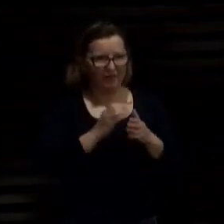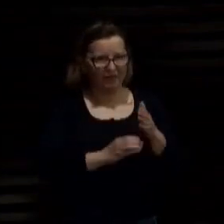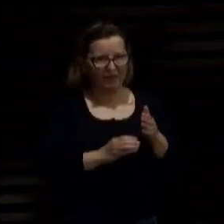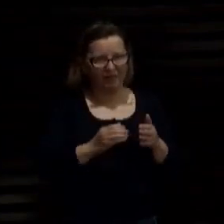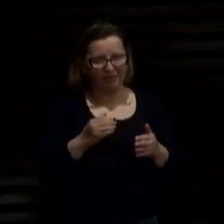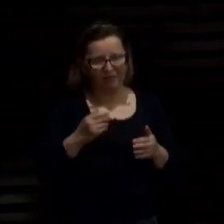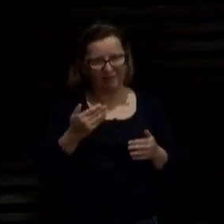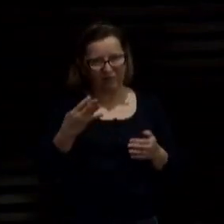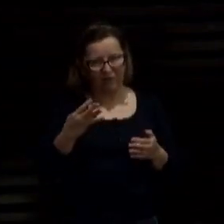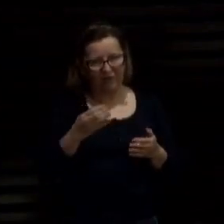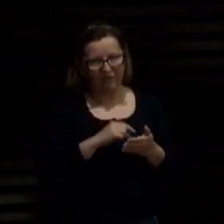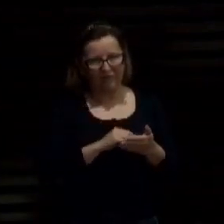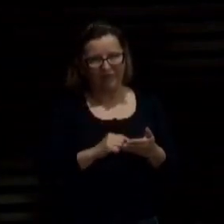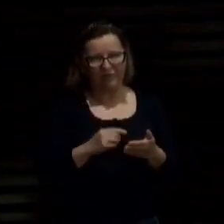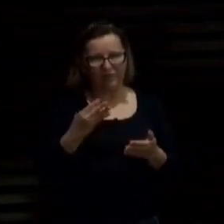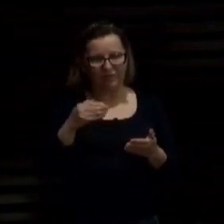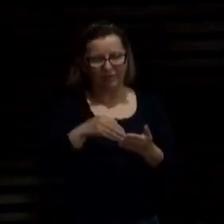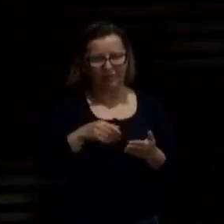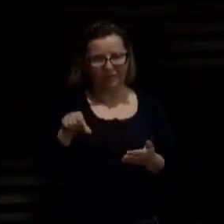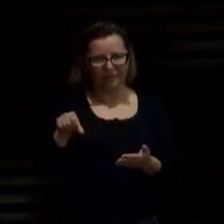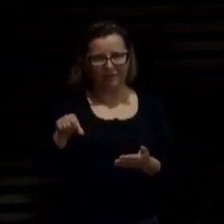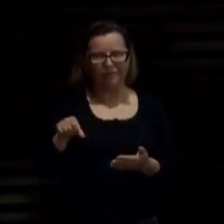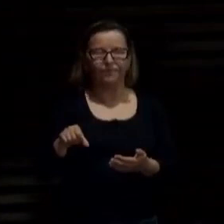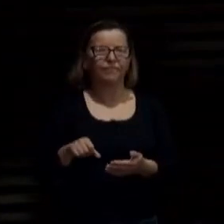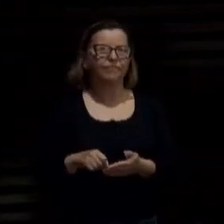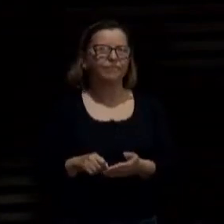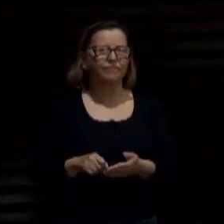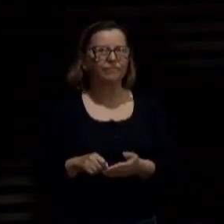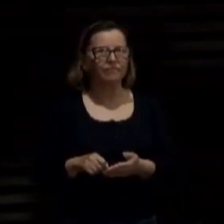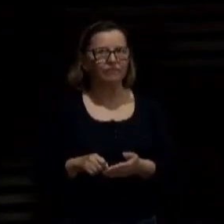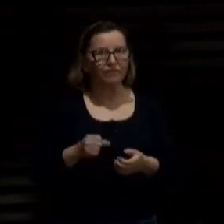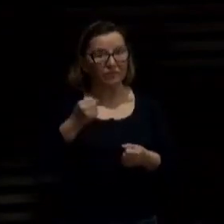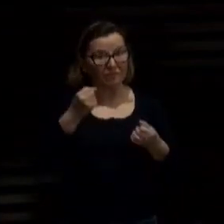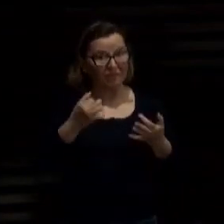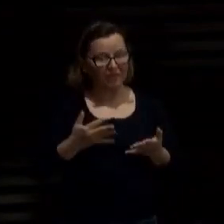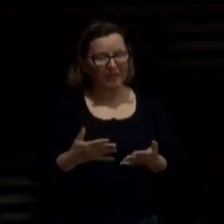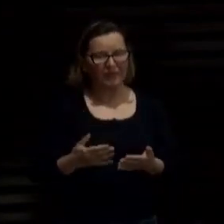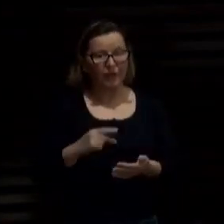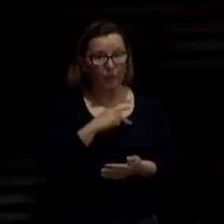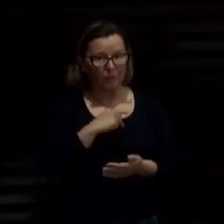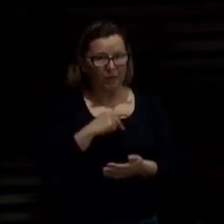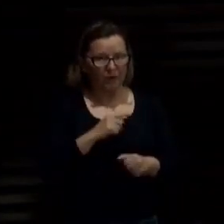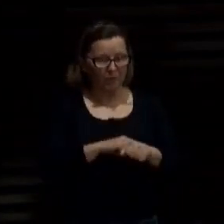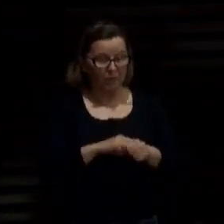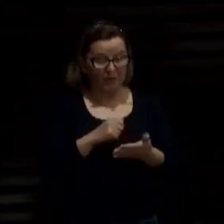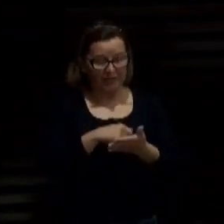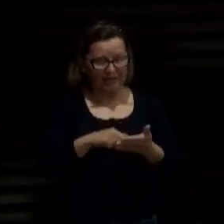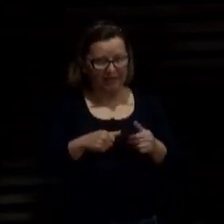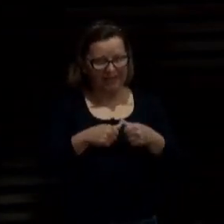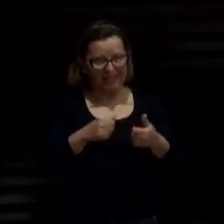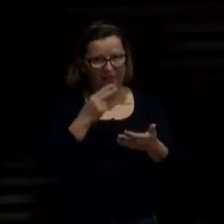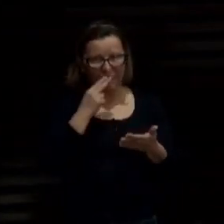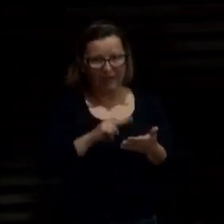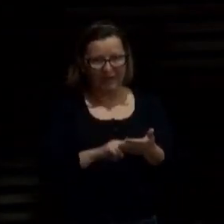dos versículos 4 a 9. Só para a gente dar um contexto, Paulo, quando escreveu essa epístola, ele escreveu porque